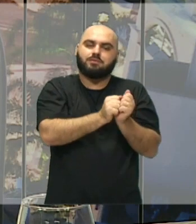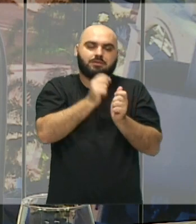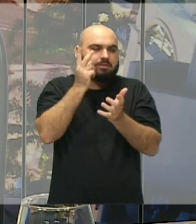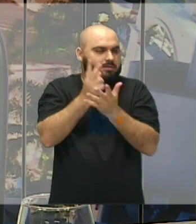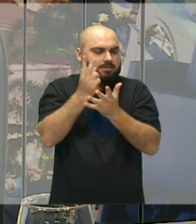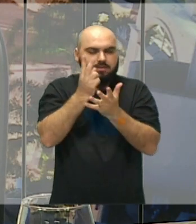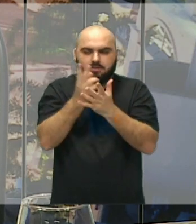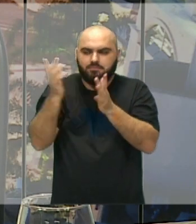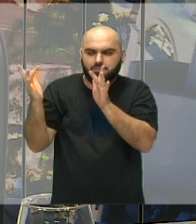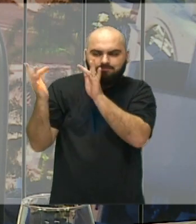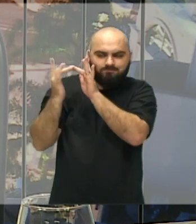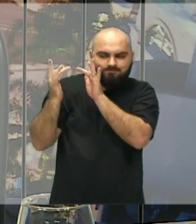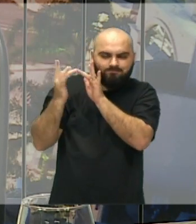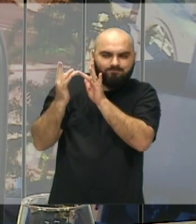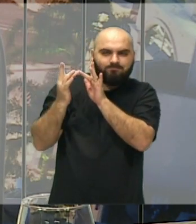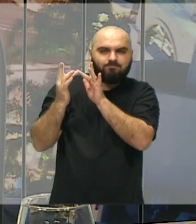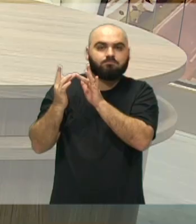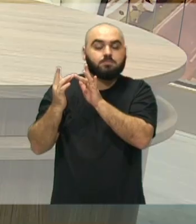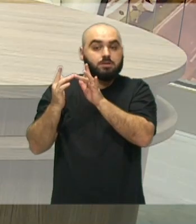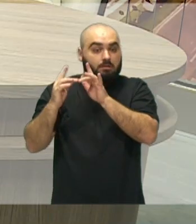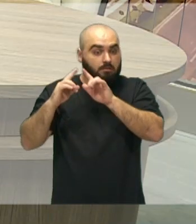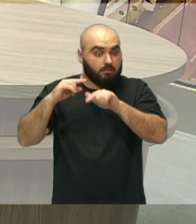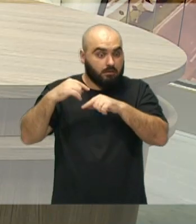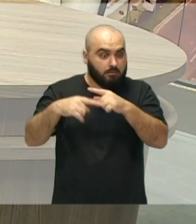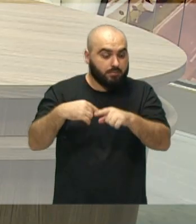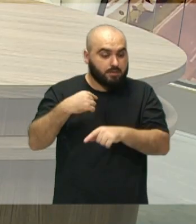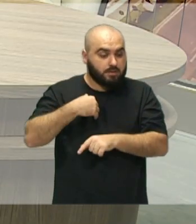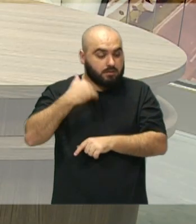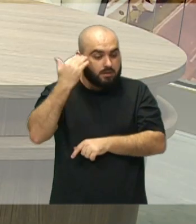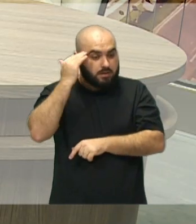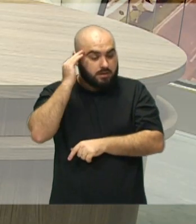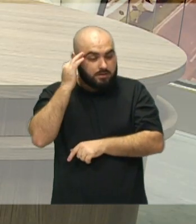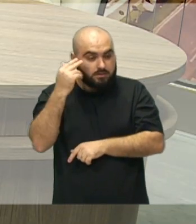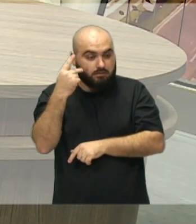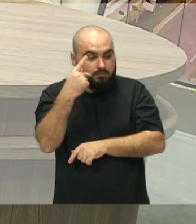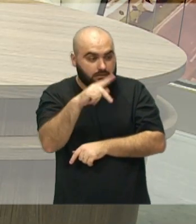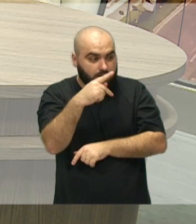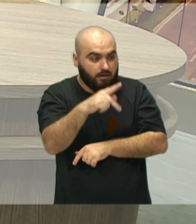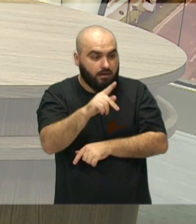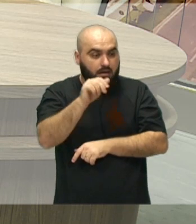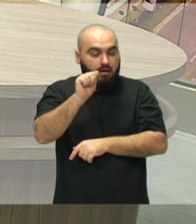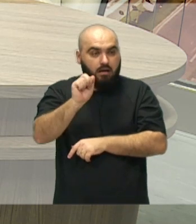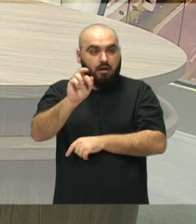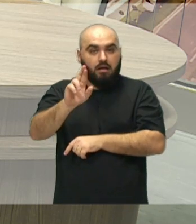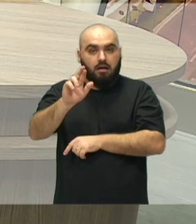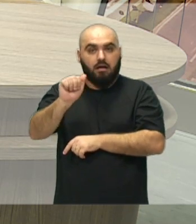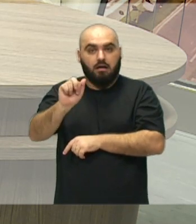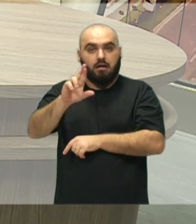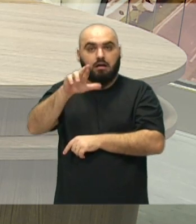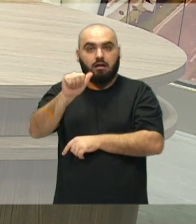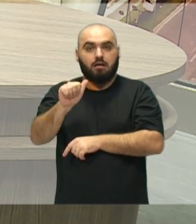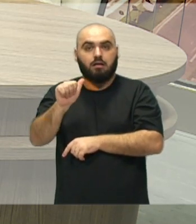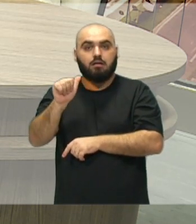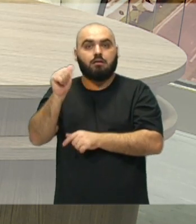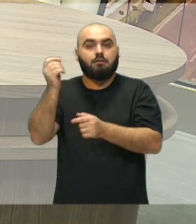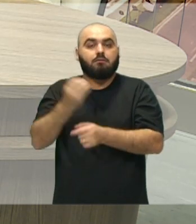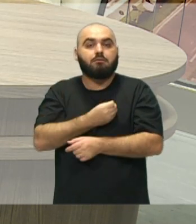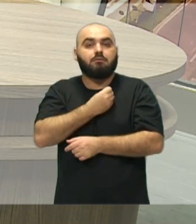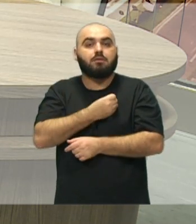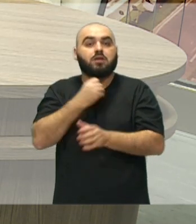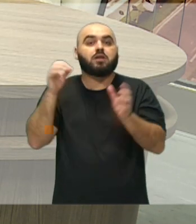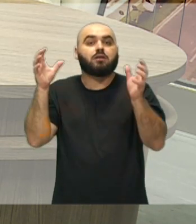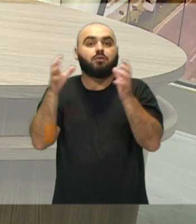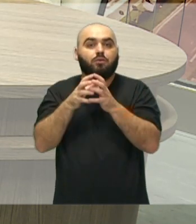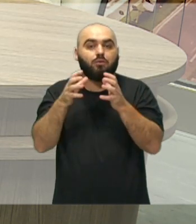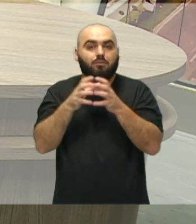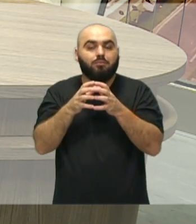ligada. E aí, depois que eu entendi que faz parte da biologia das araras, viver em bando e ter um companheiro, né?